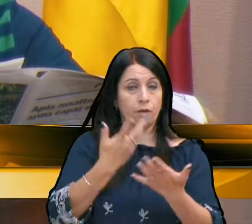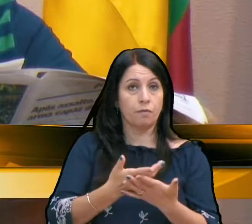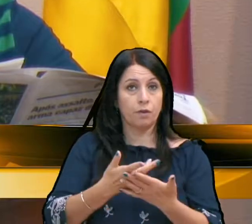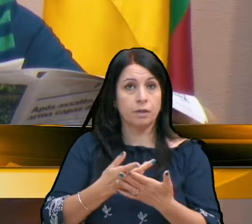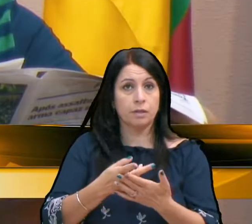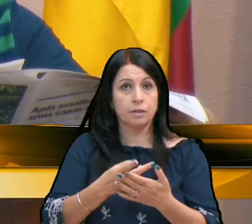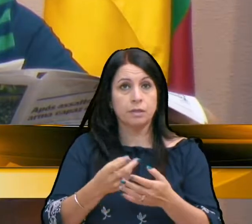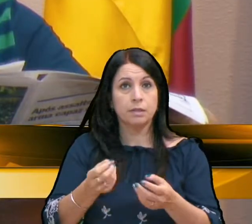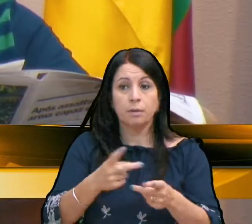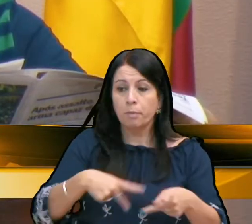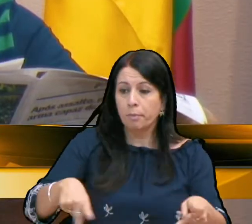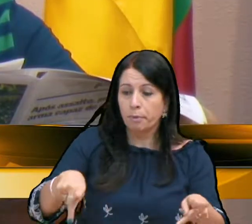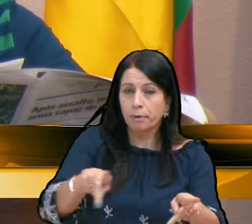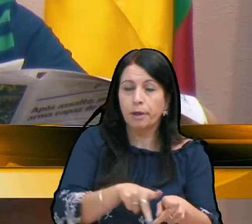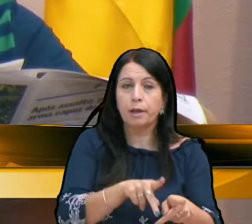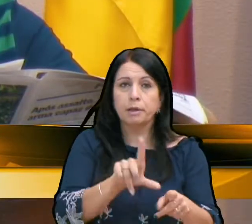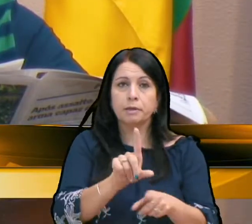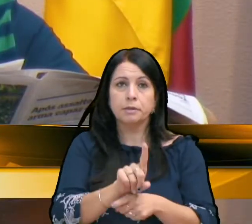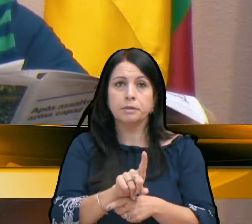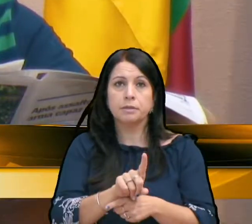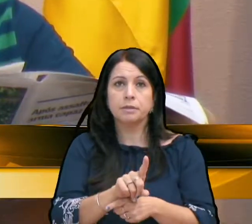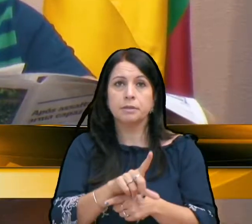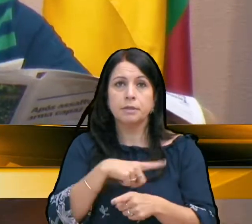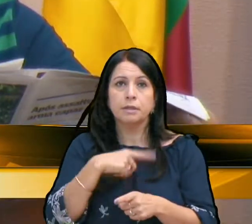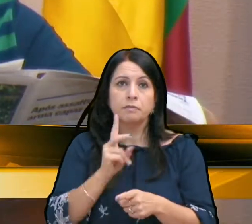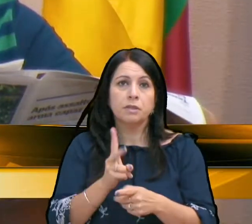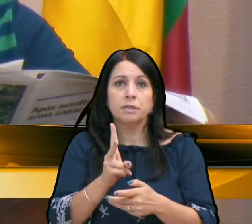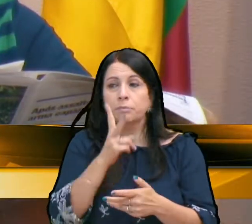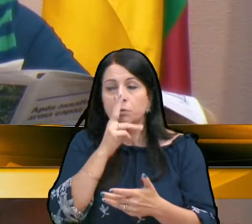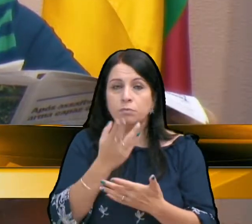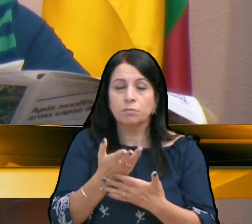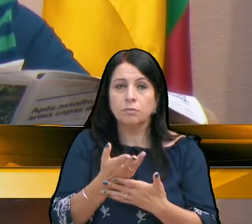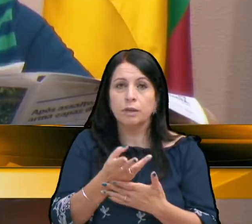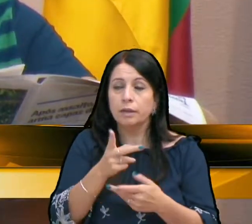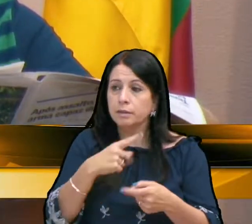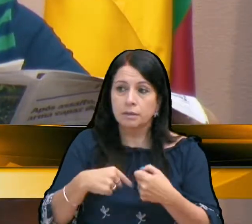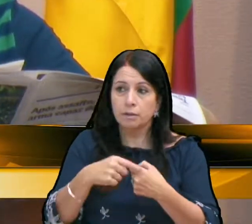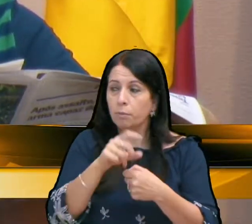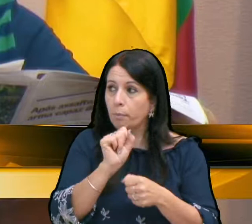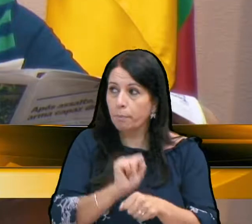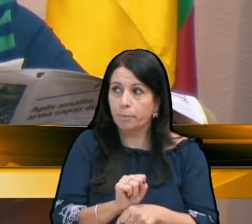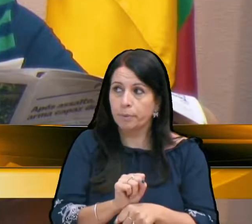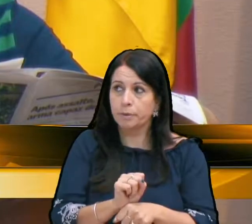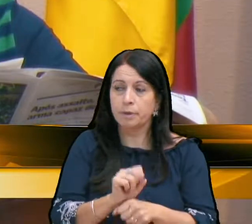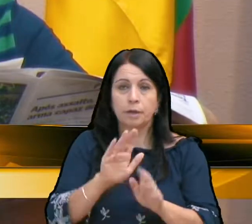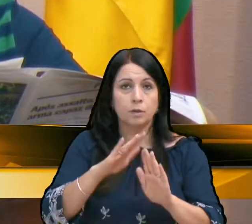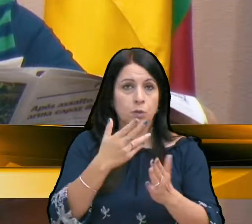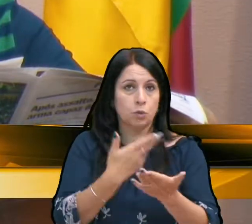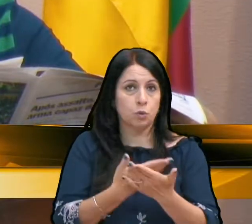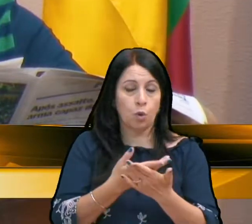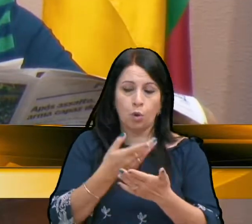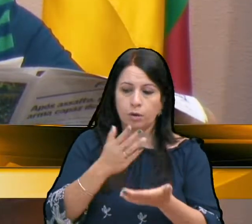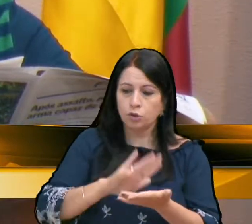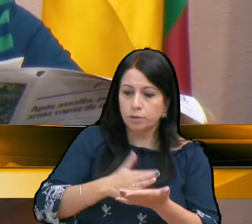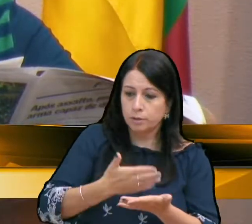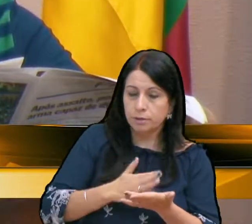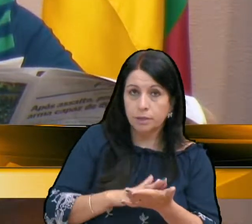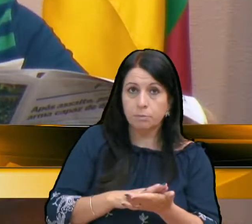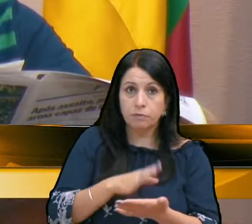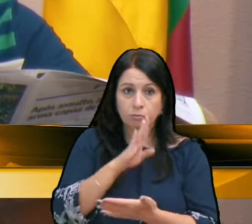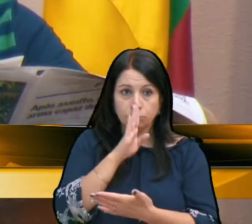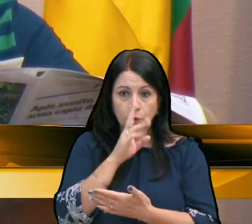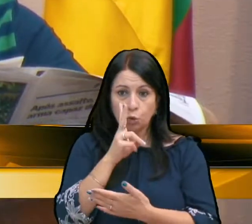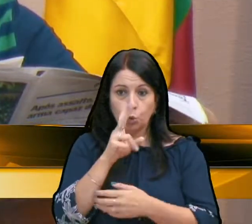manifestações populares tornam-se estorvo. A cidade não pode parar. As escolas de samba permanecem em silêncio já faz